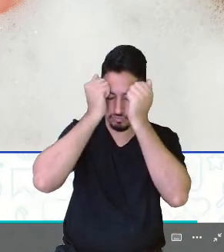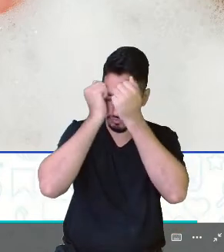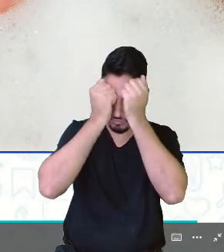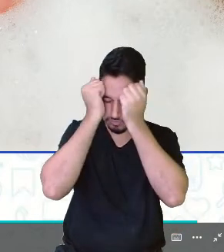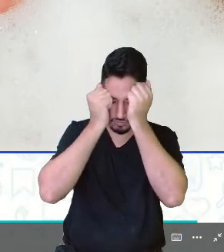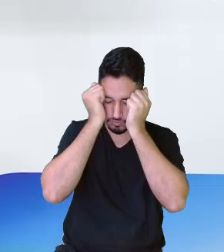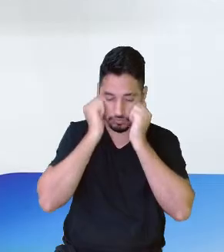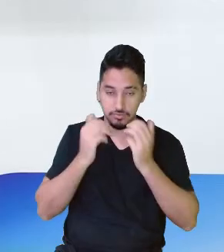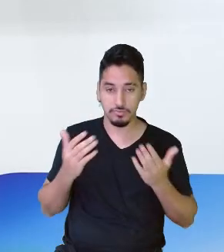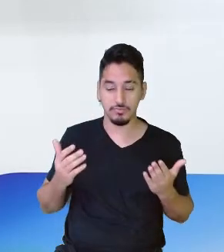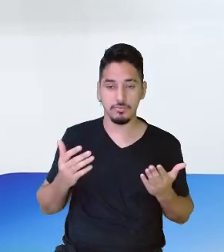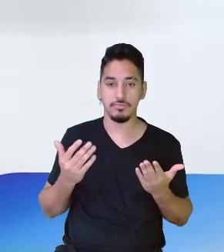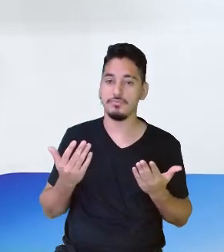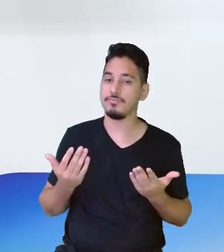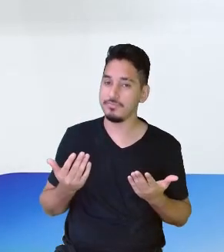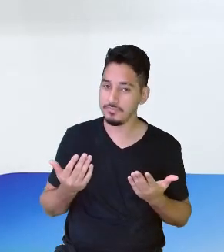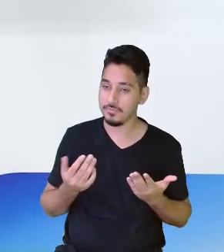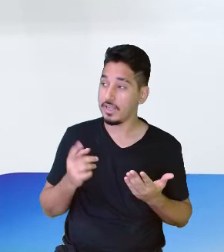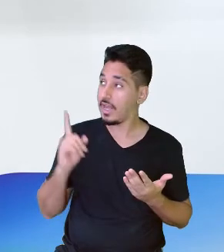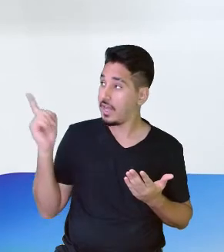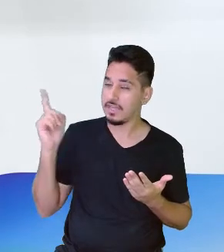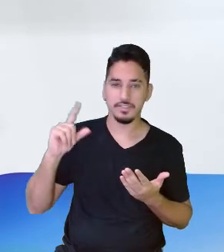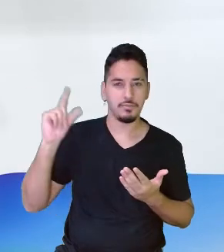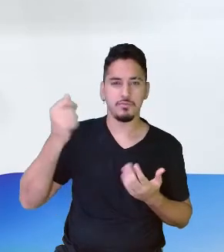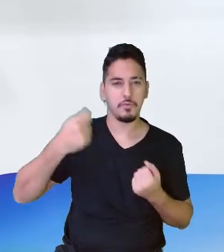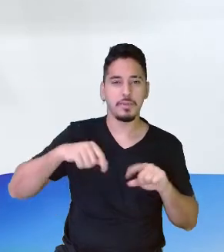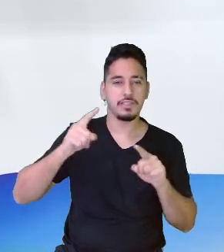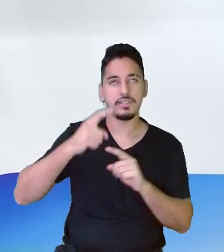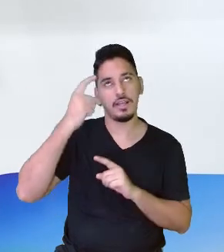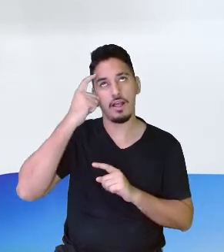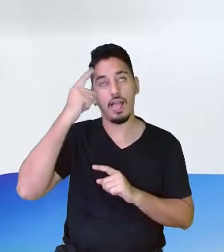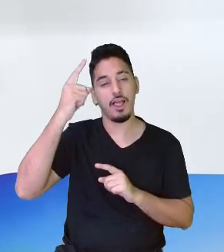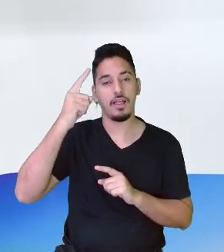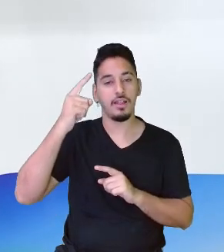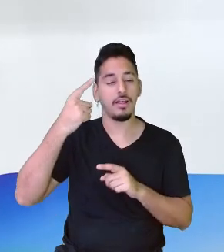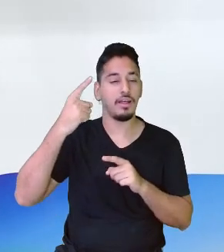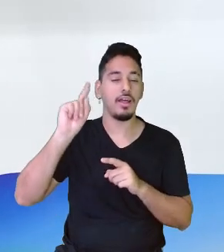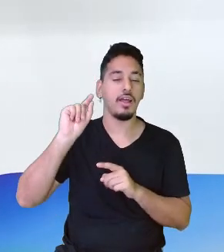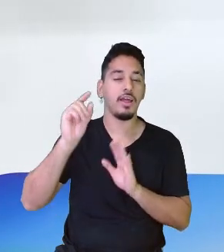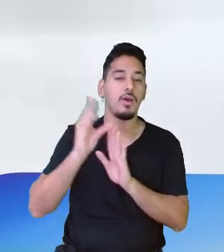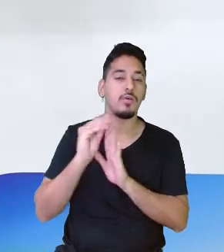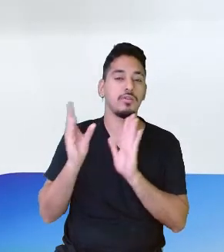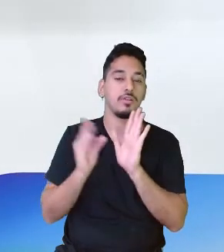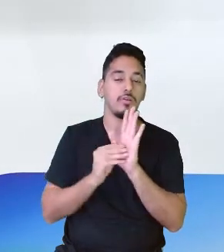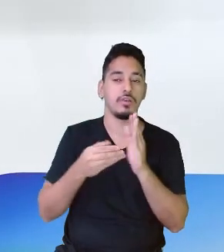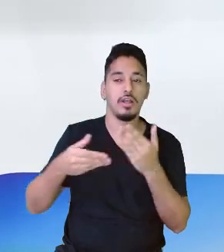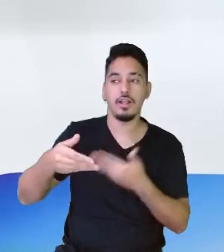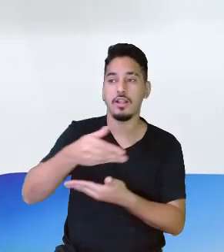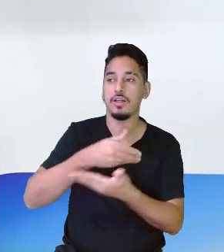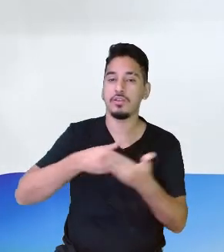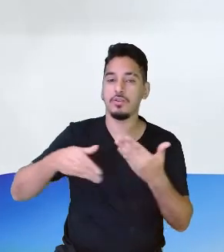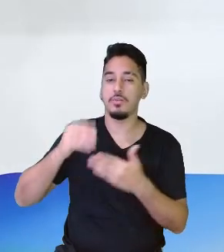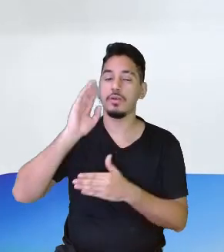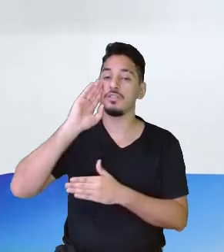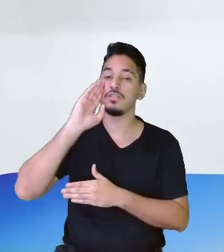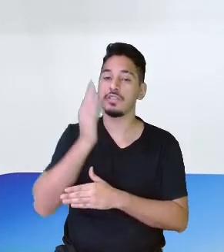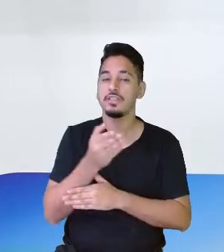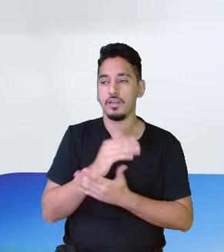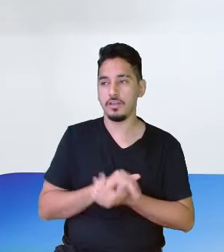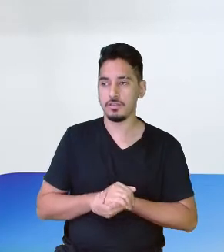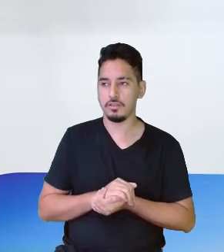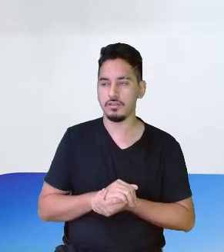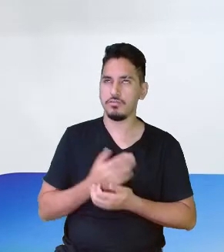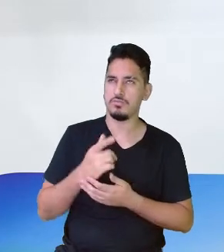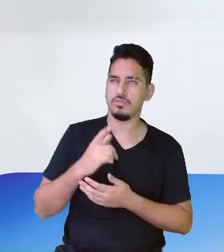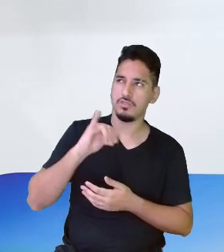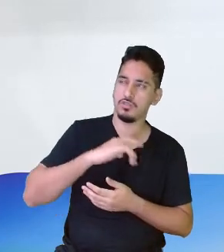exige menos de um conhecimento específico, porque ele vai abordar assuntos um pouco A relação aqui é mais direta. Ora, se